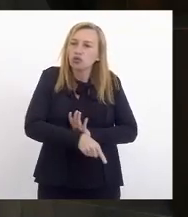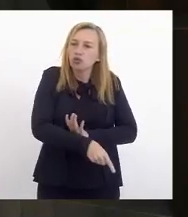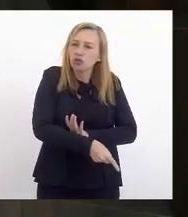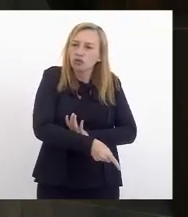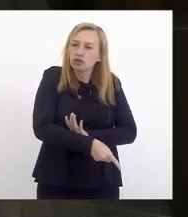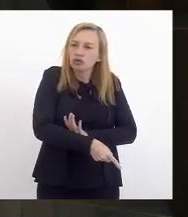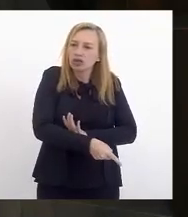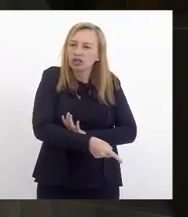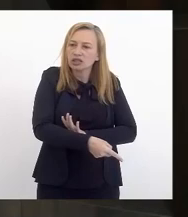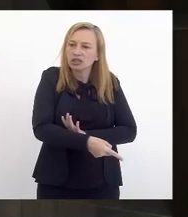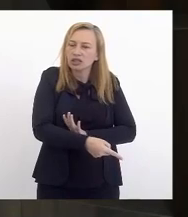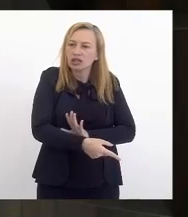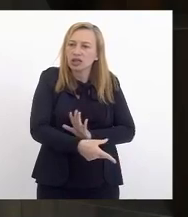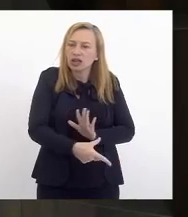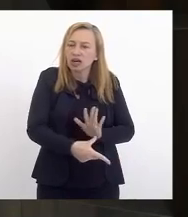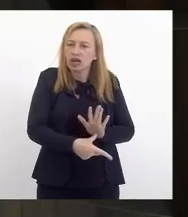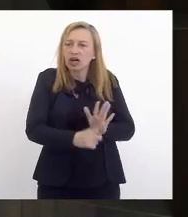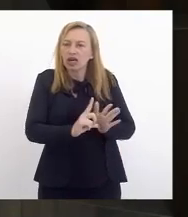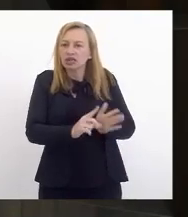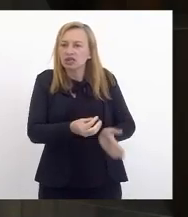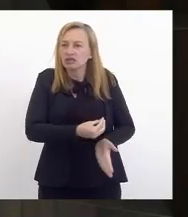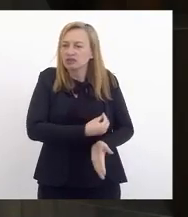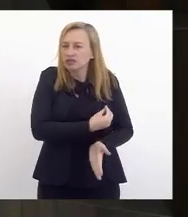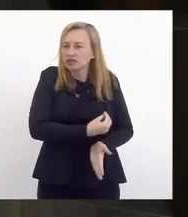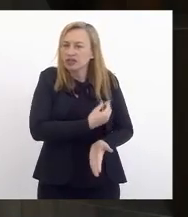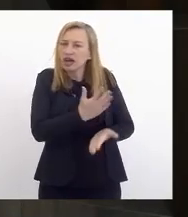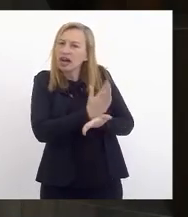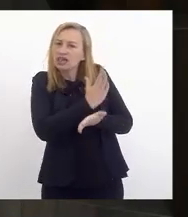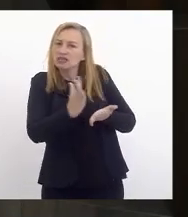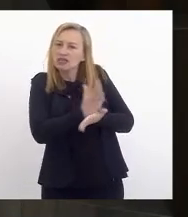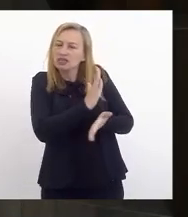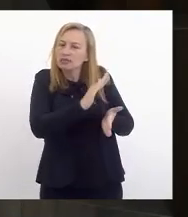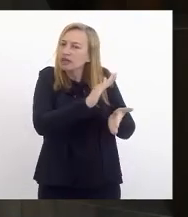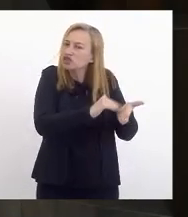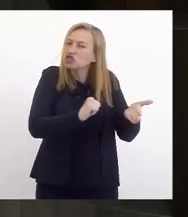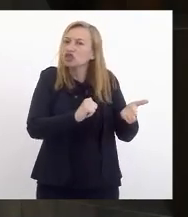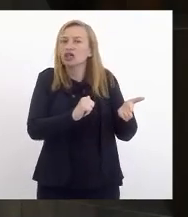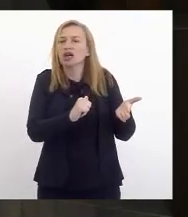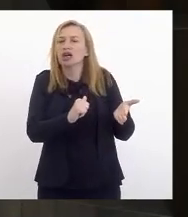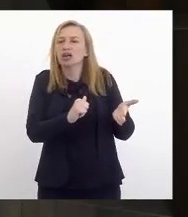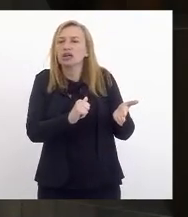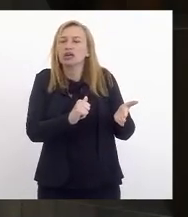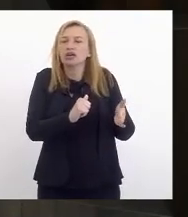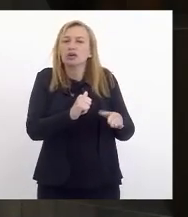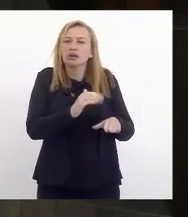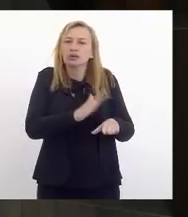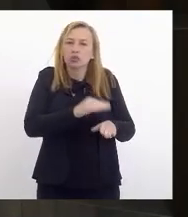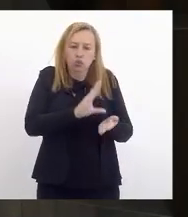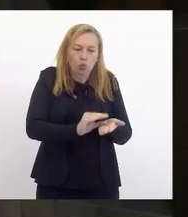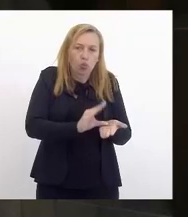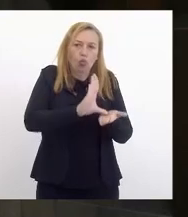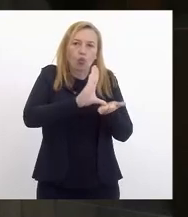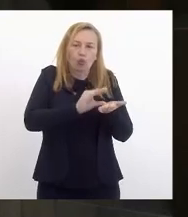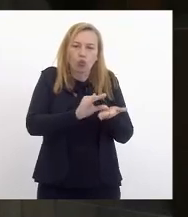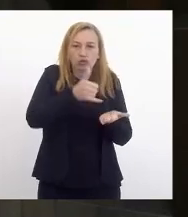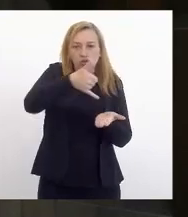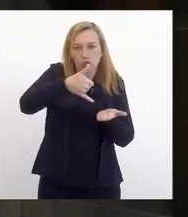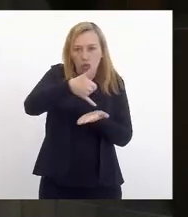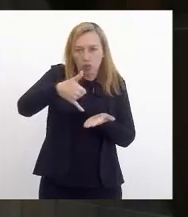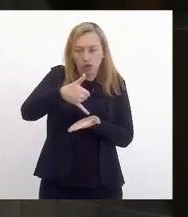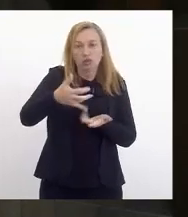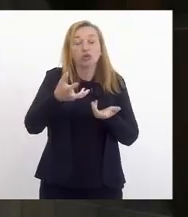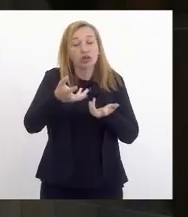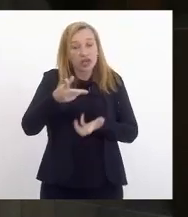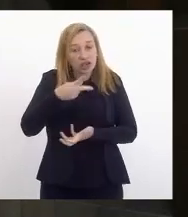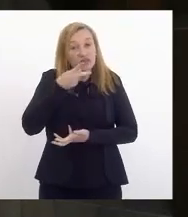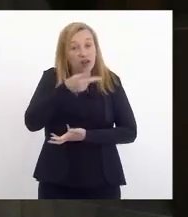onde estava, muitas vezes para retirar maior volume de óleo. Então, quero